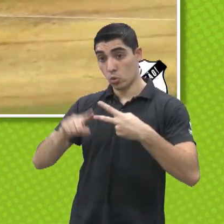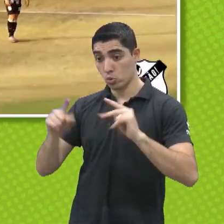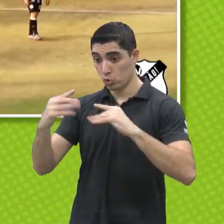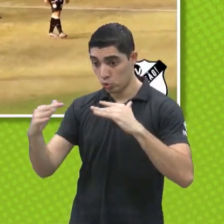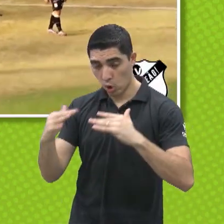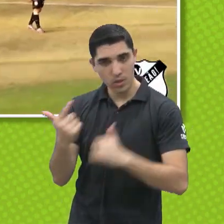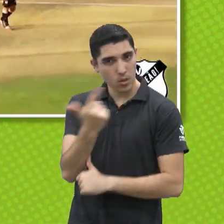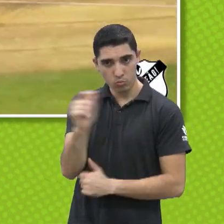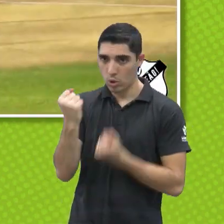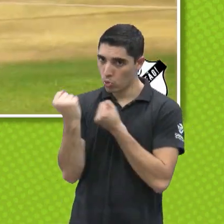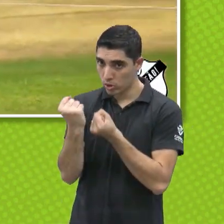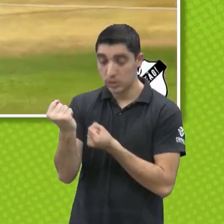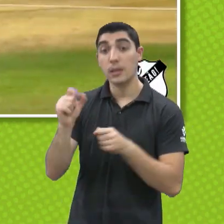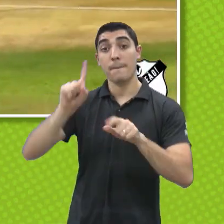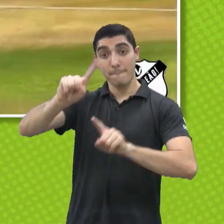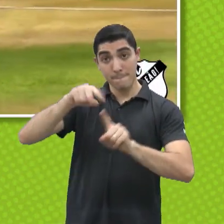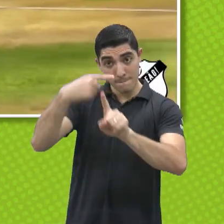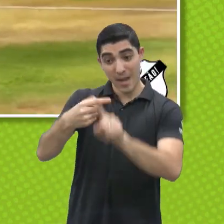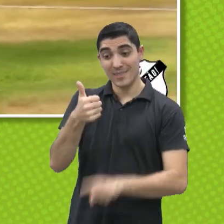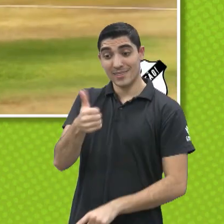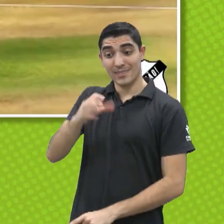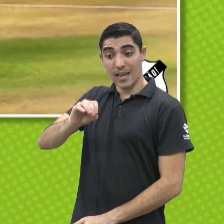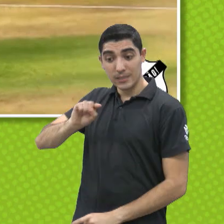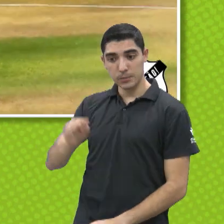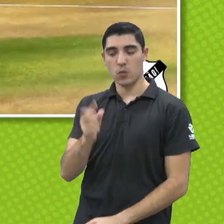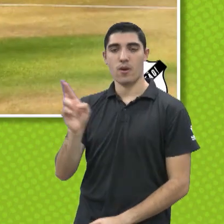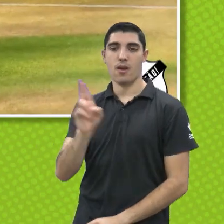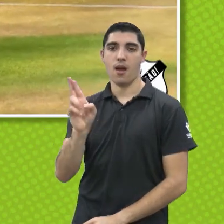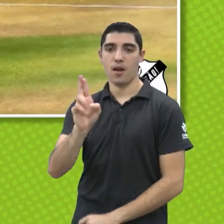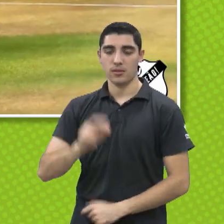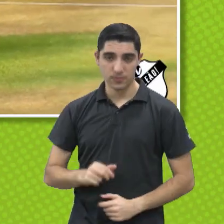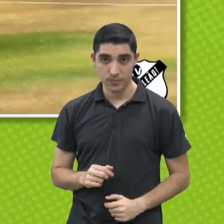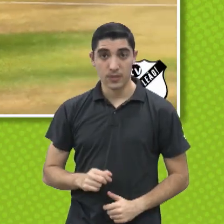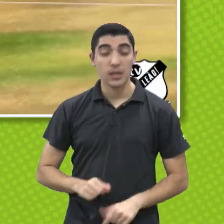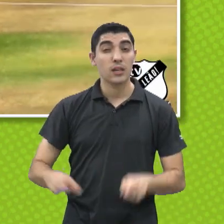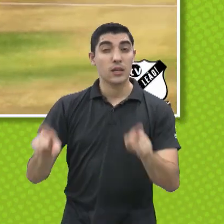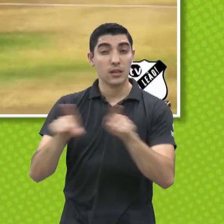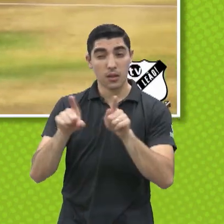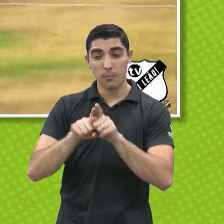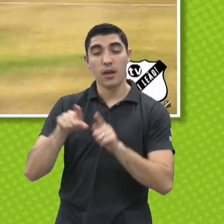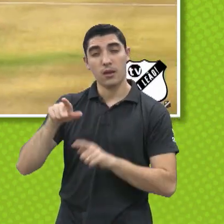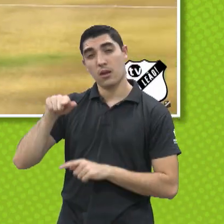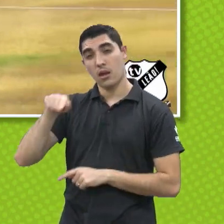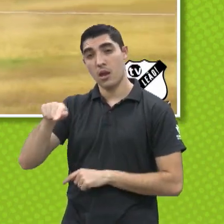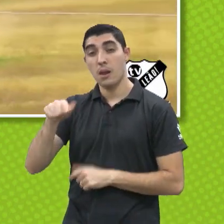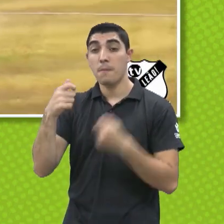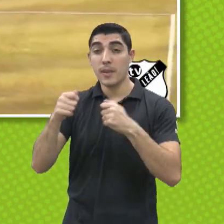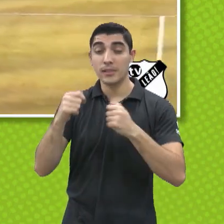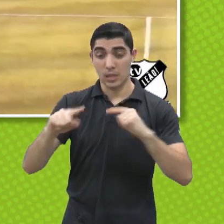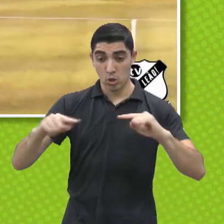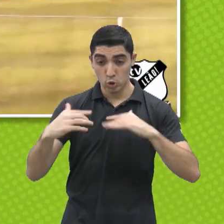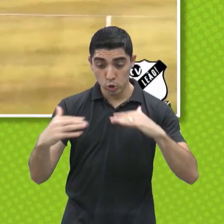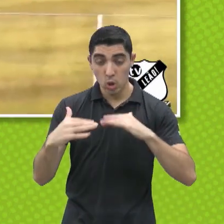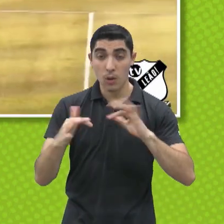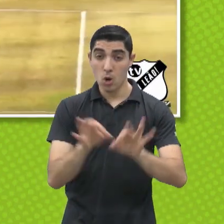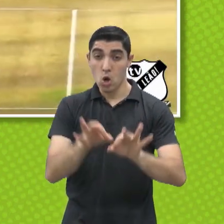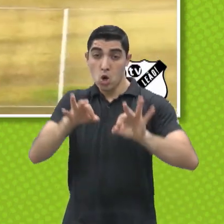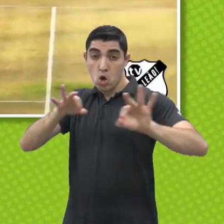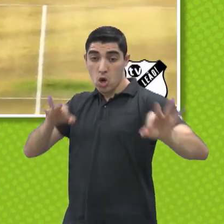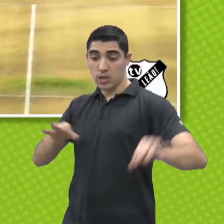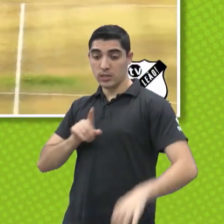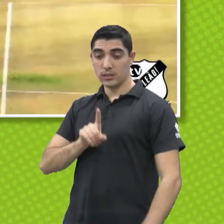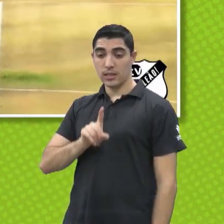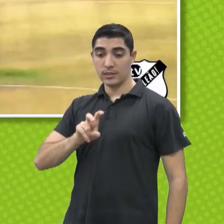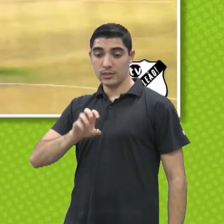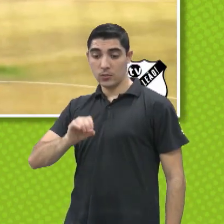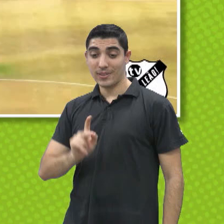São José e Inter de Limeira terão que jogar a pelo menos 150 quilômetros longe de suas cidades no Campeonato Brasileiro. São José, a gente